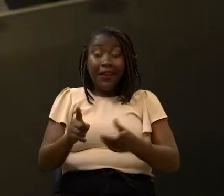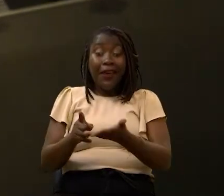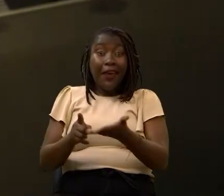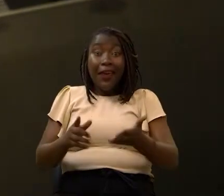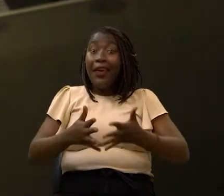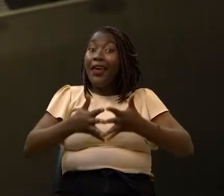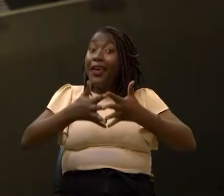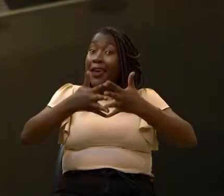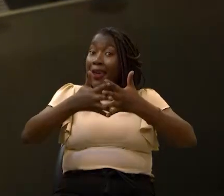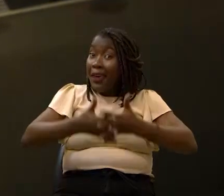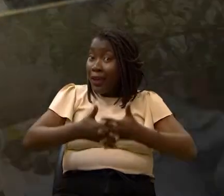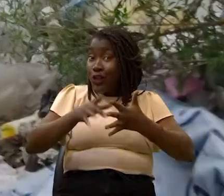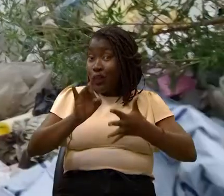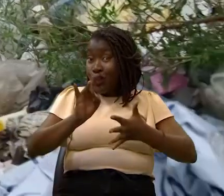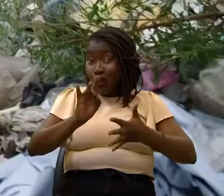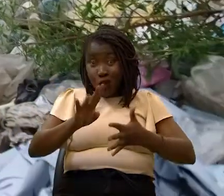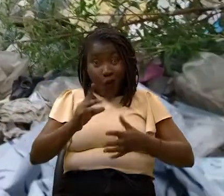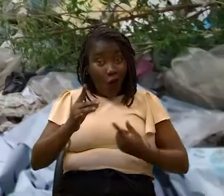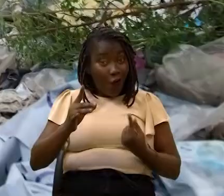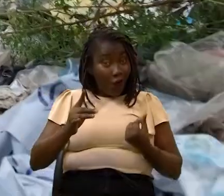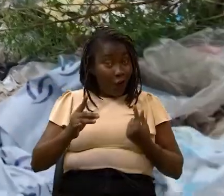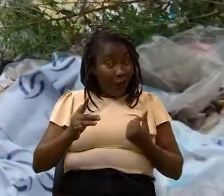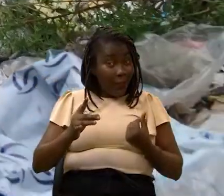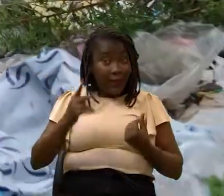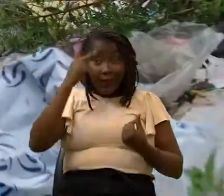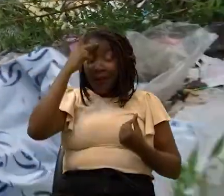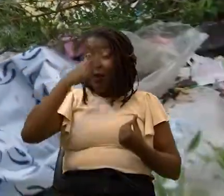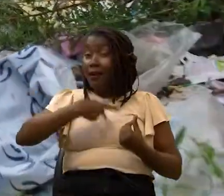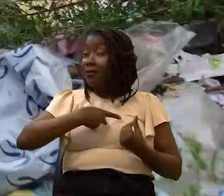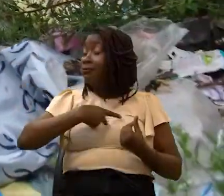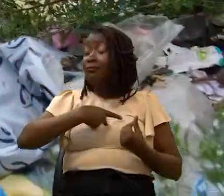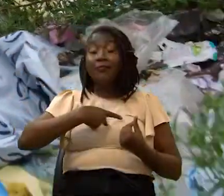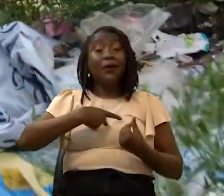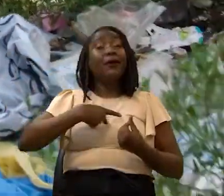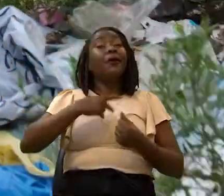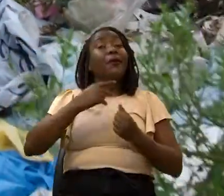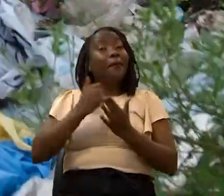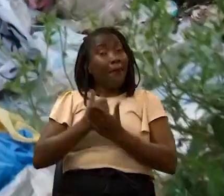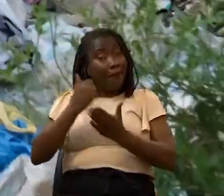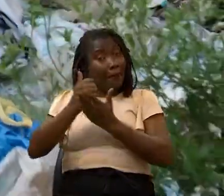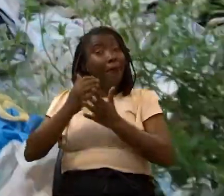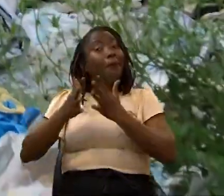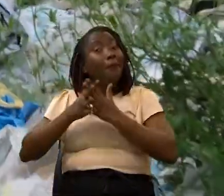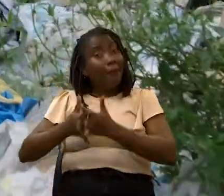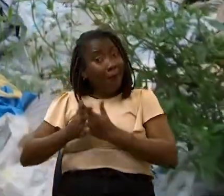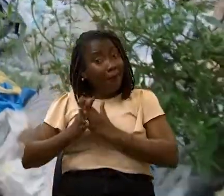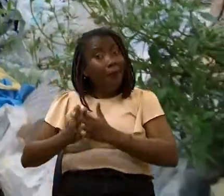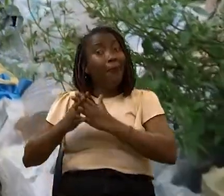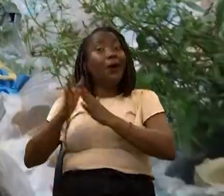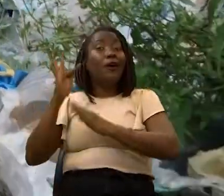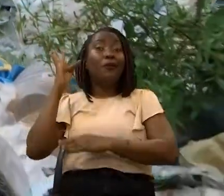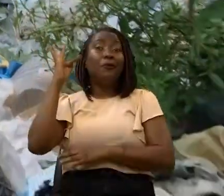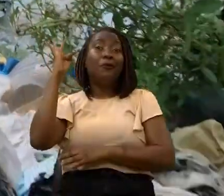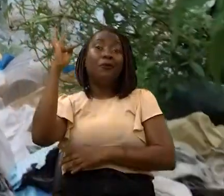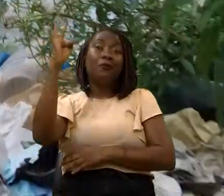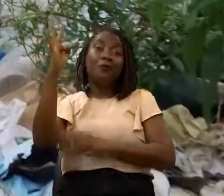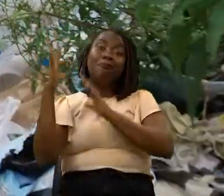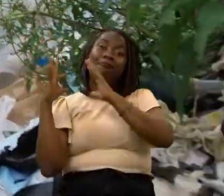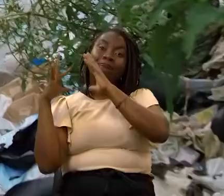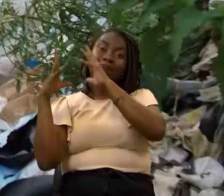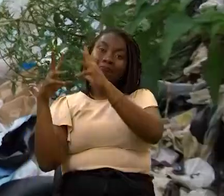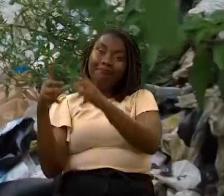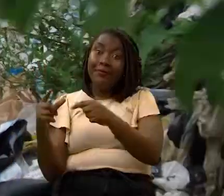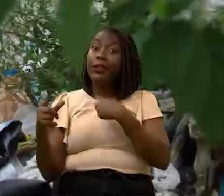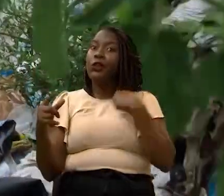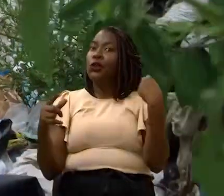desnecessário, que ele compromete não só as finanças pessoais, mas compromete ameaça o próprio